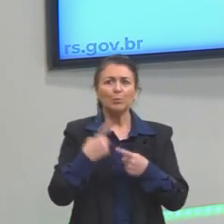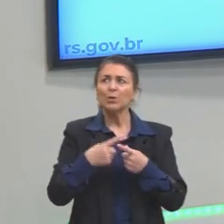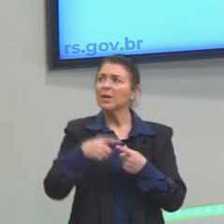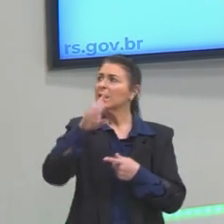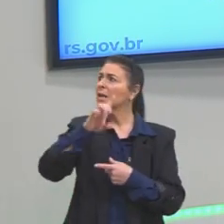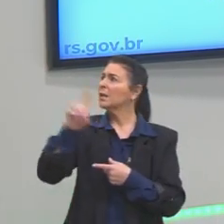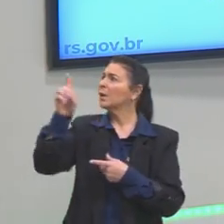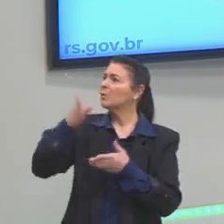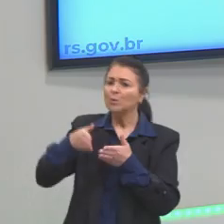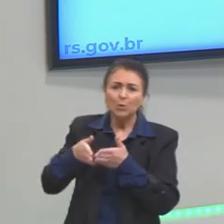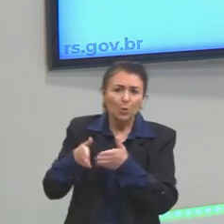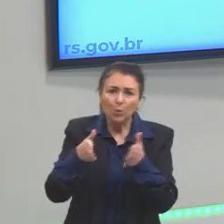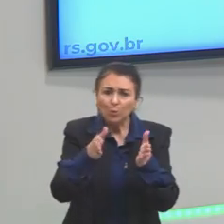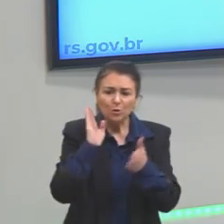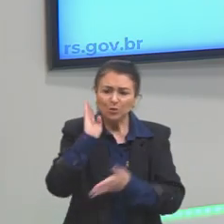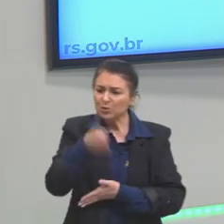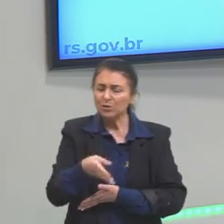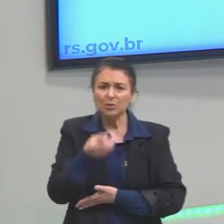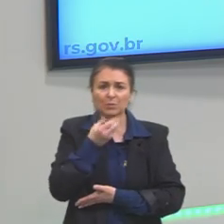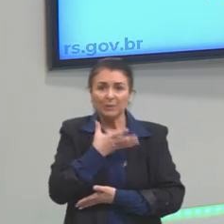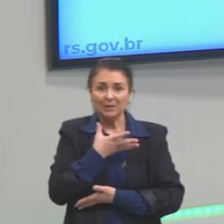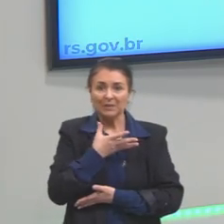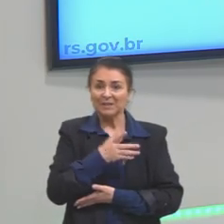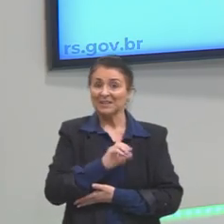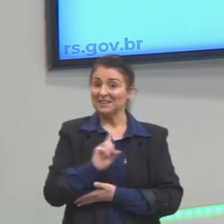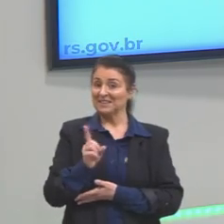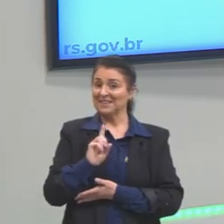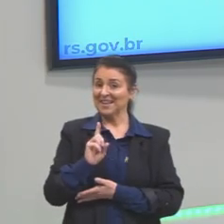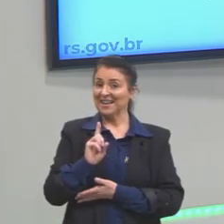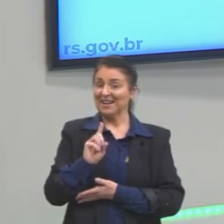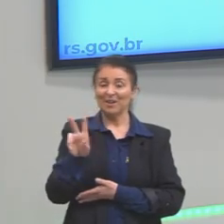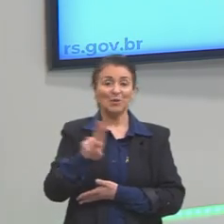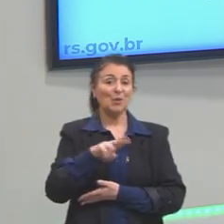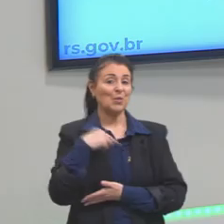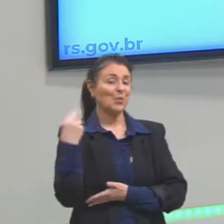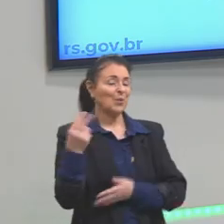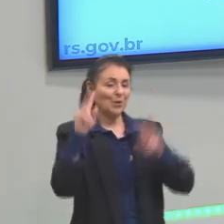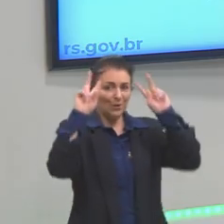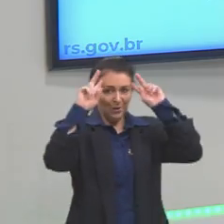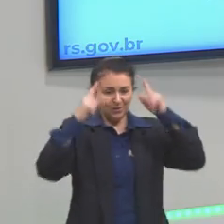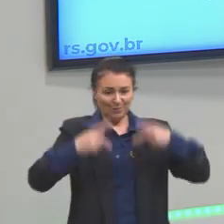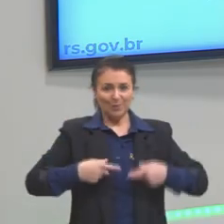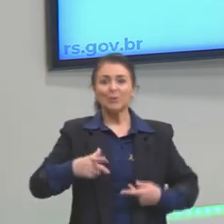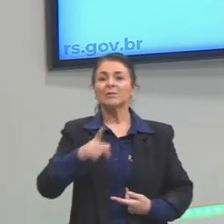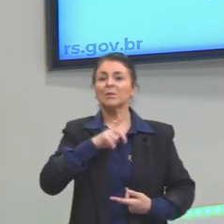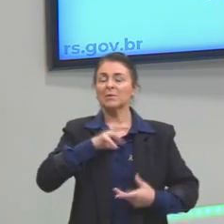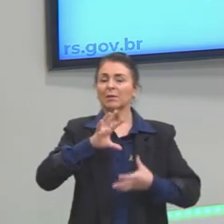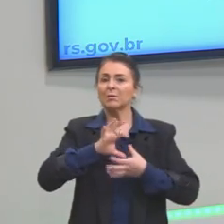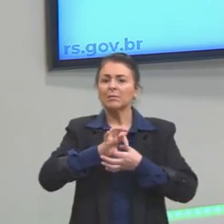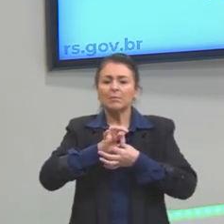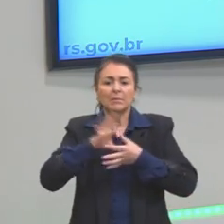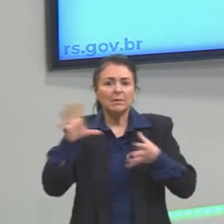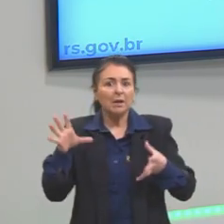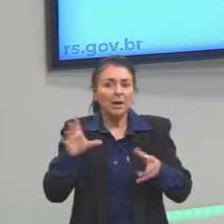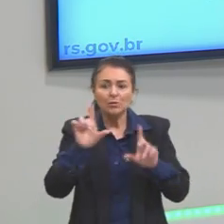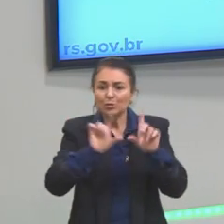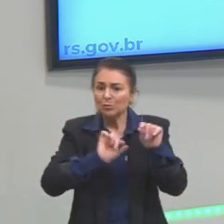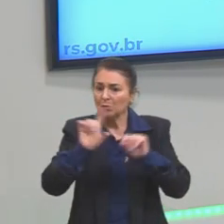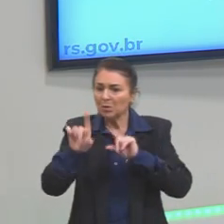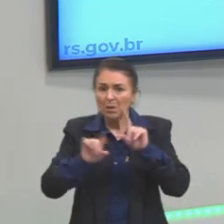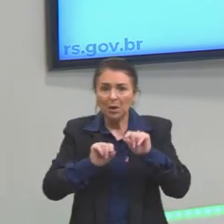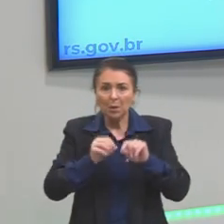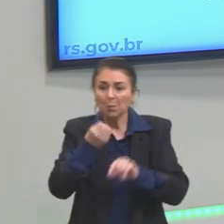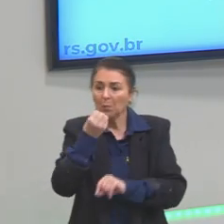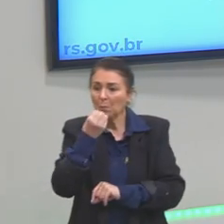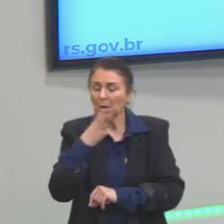isso quem tem que fazer é o ser humano porque nós temos o livre arbítrio nós temos a liberdade para isso como Santo Agostinho fez